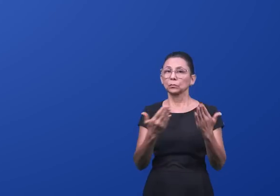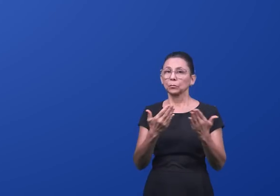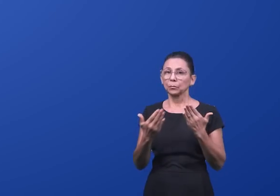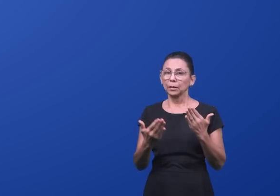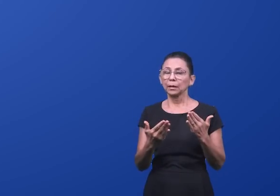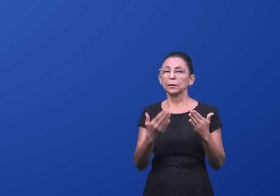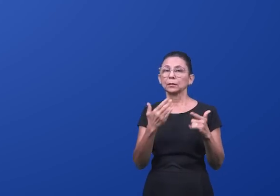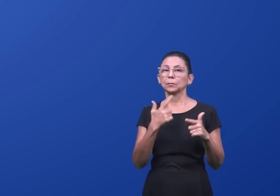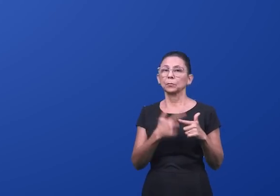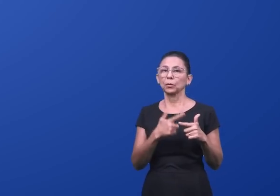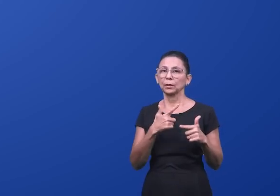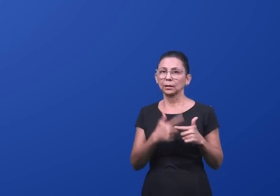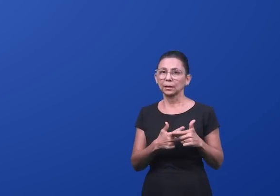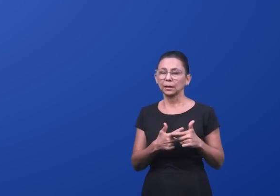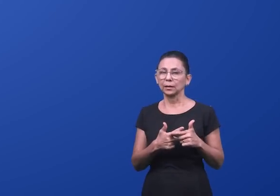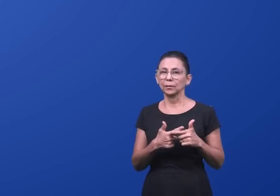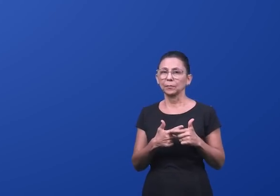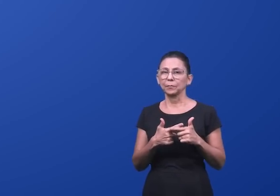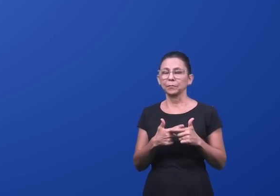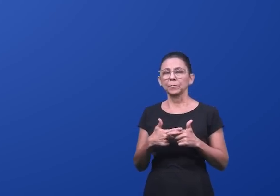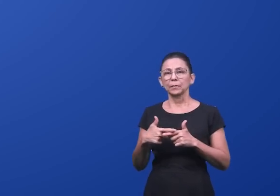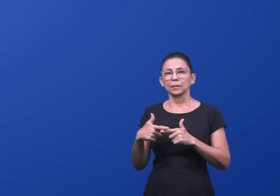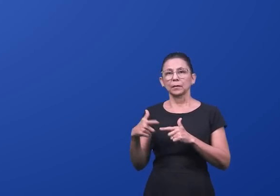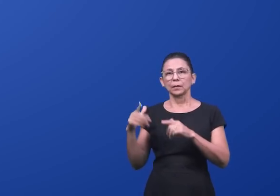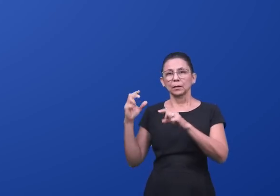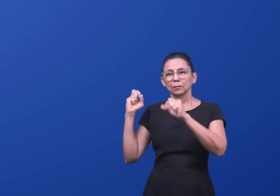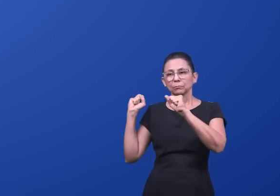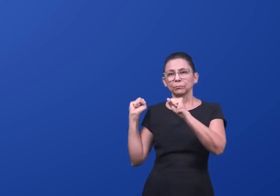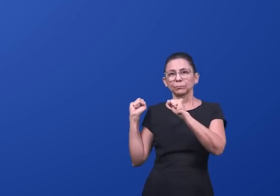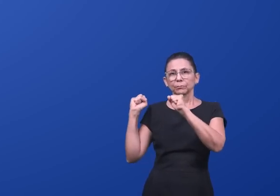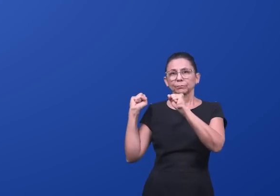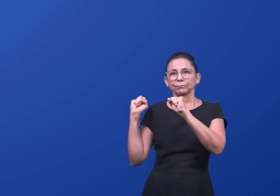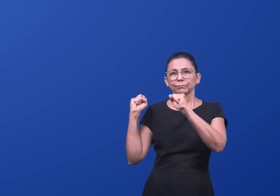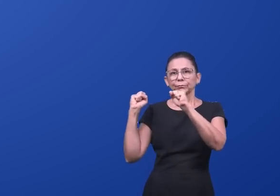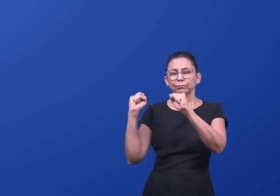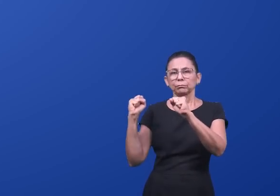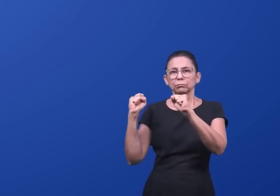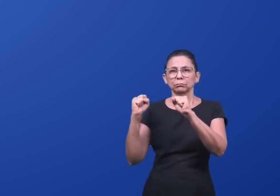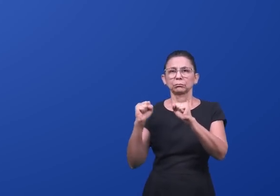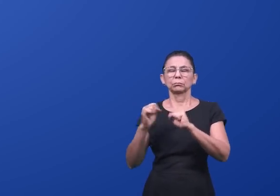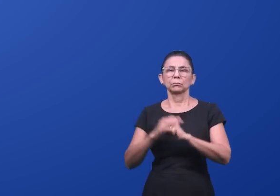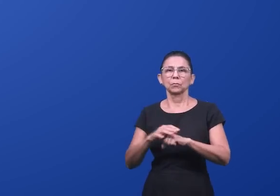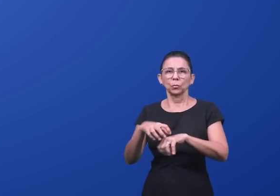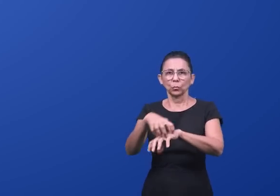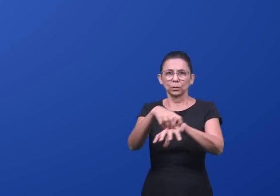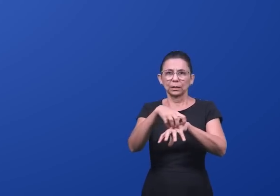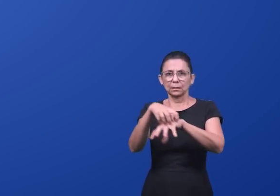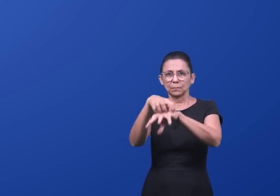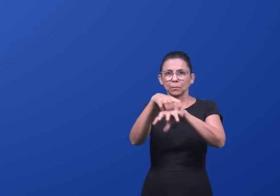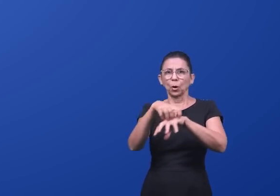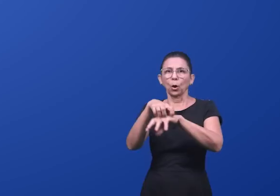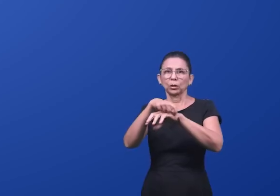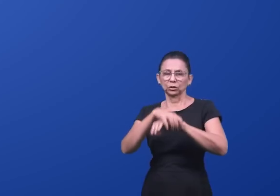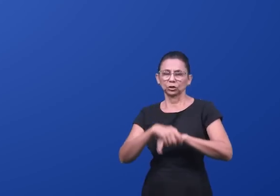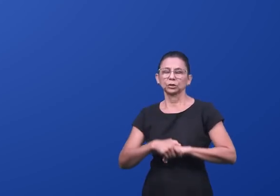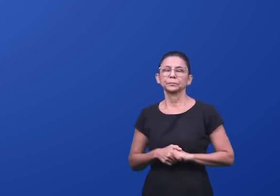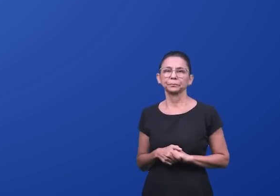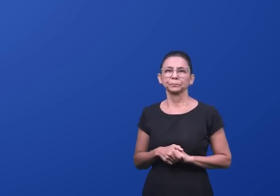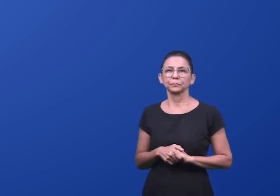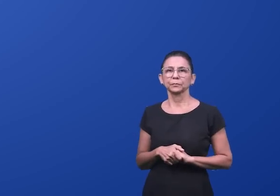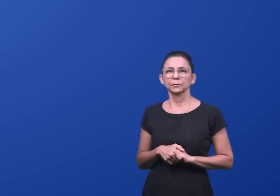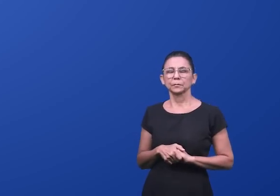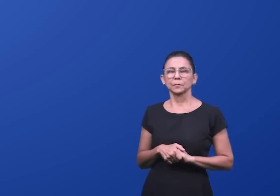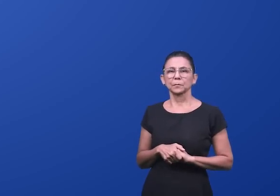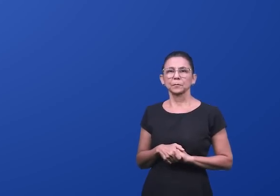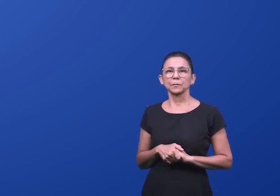O noivo, o Senhor Jesus, compara a noiva à igreja, a liteira de Salomão, porque a liteira era